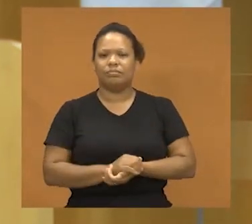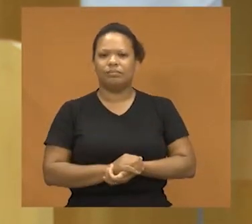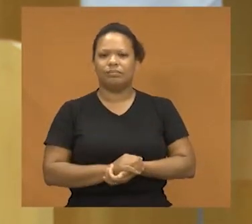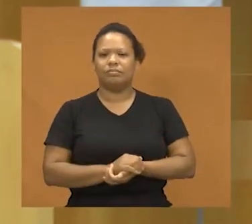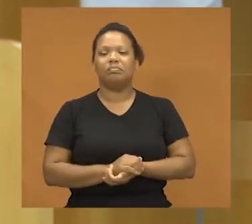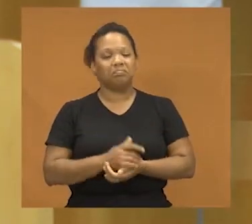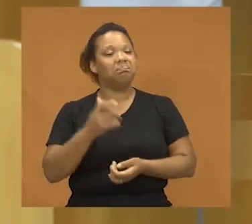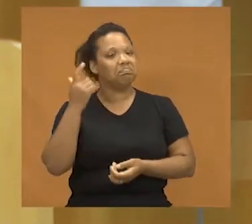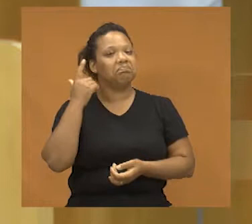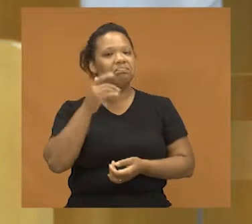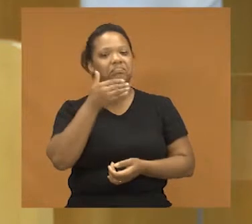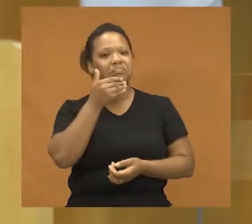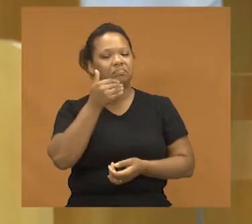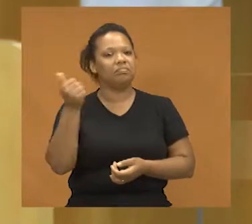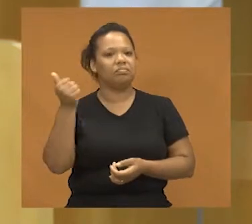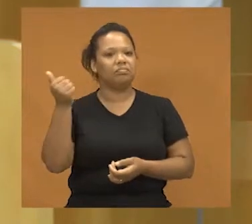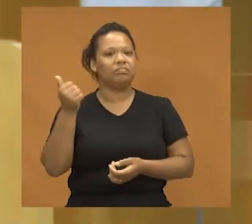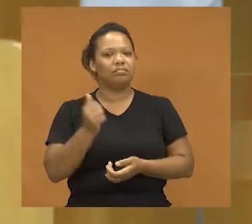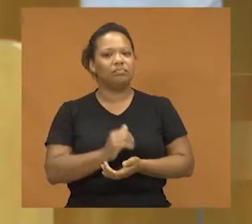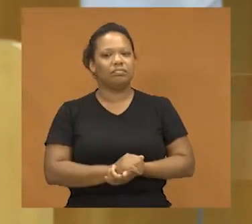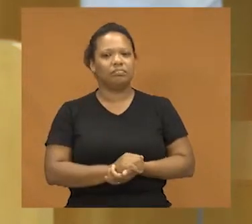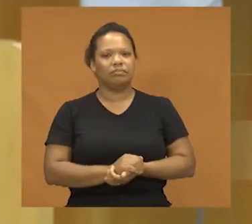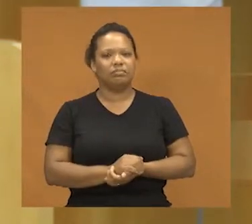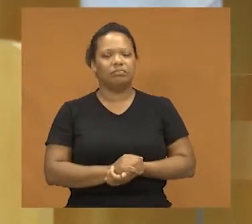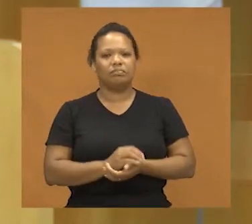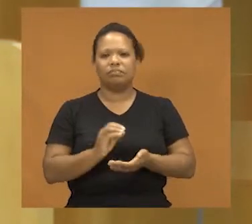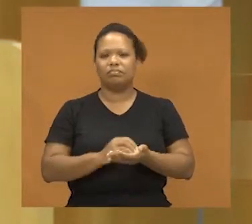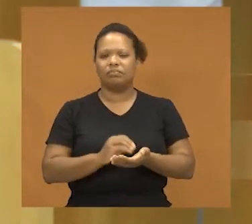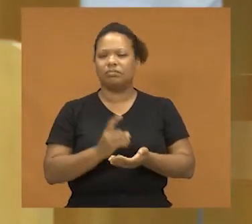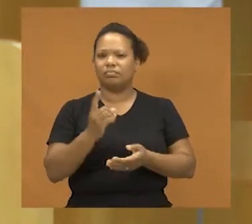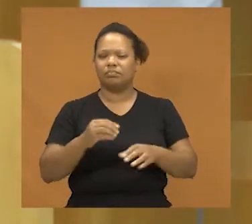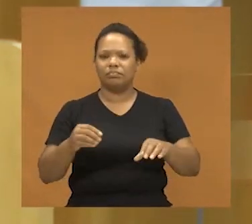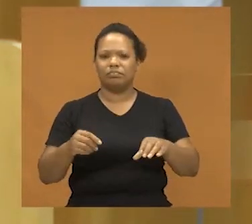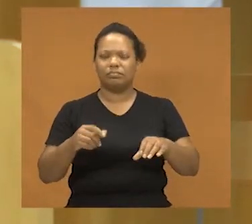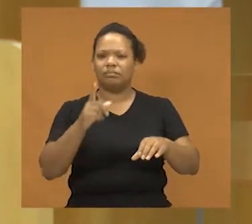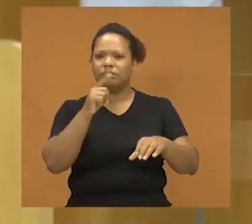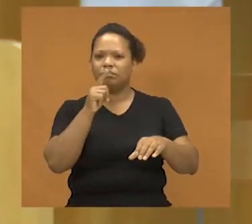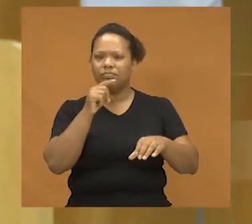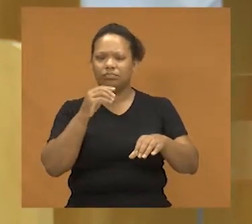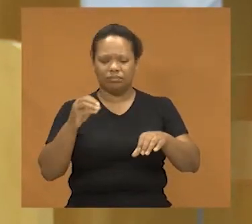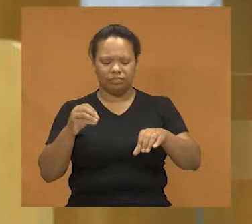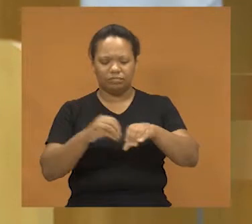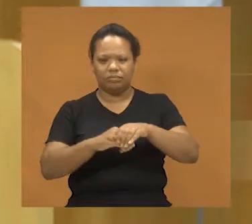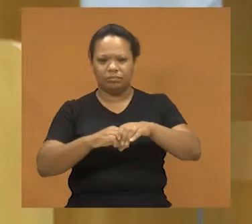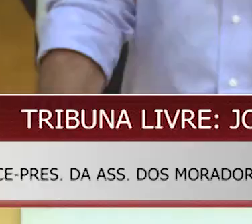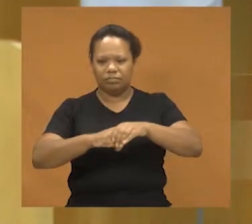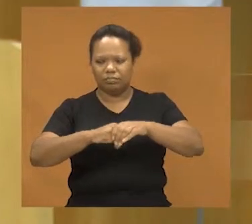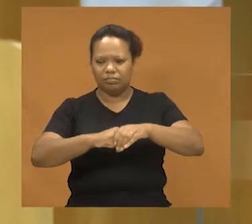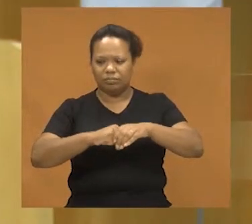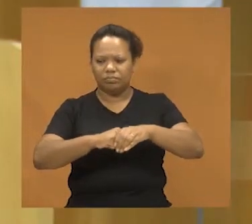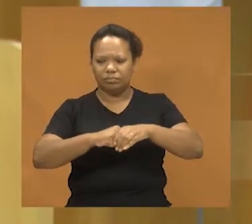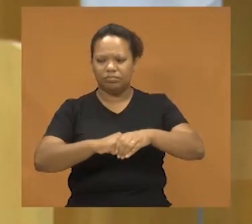que resolveram esses problemas, com exceção de um deles que entupiu. Tá? Então, se é